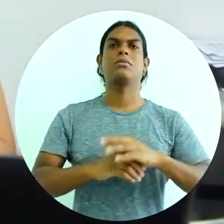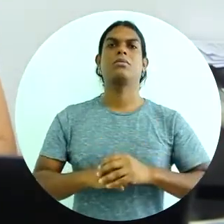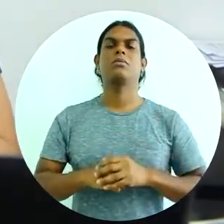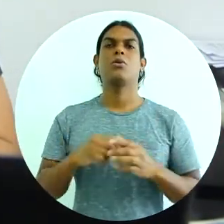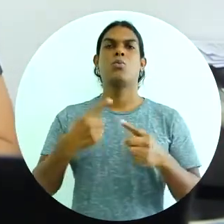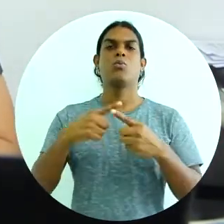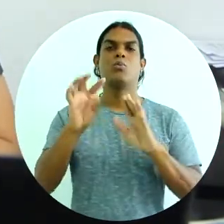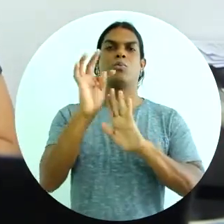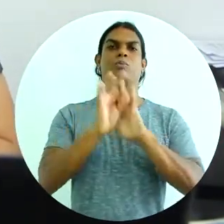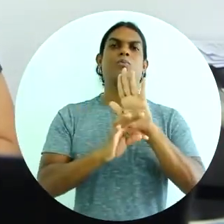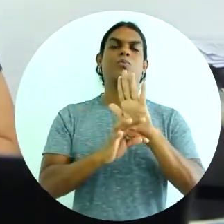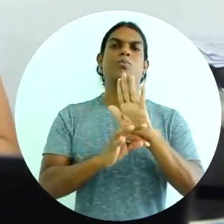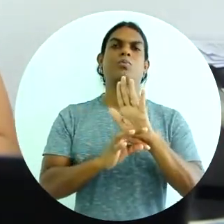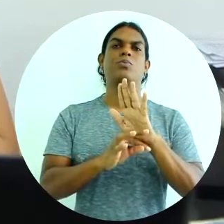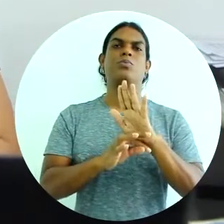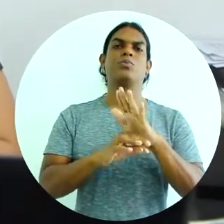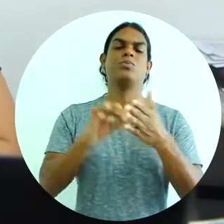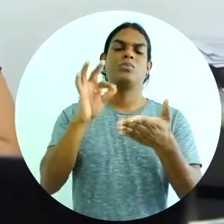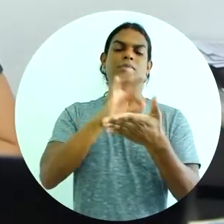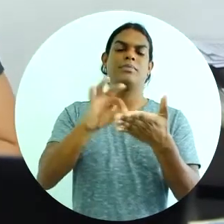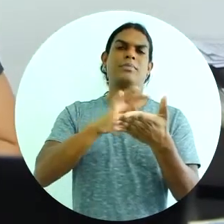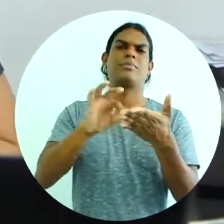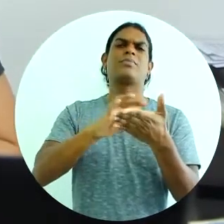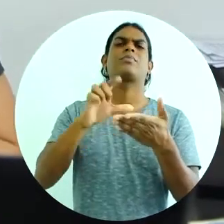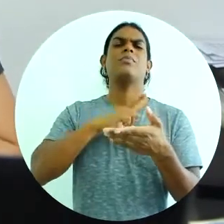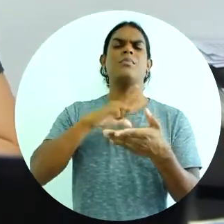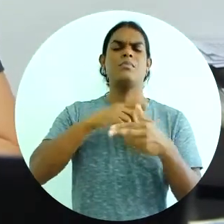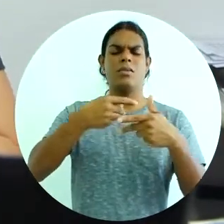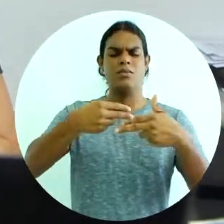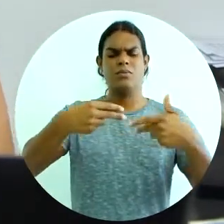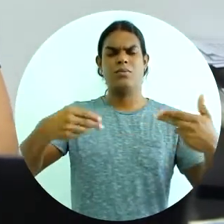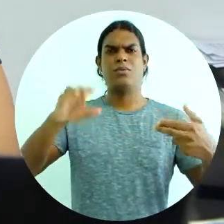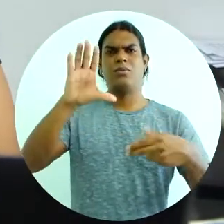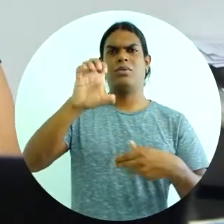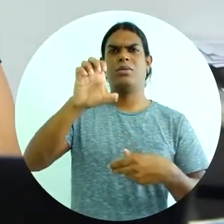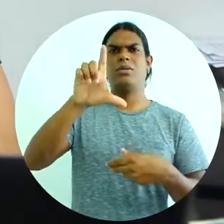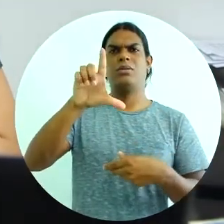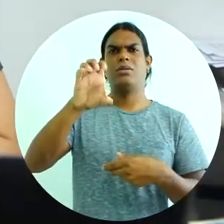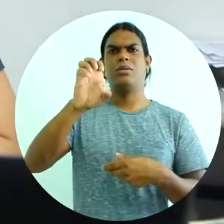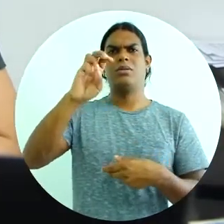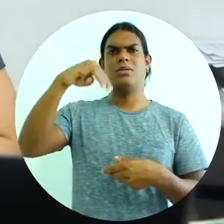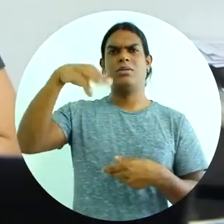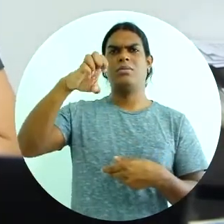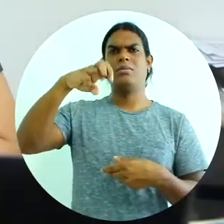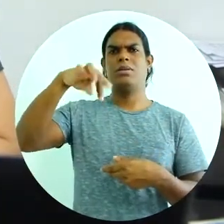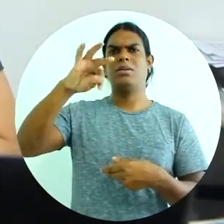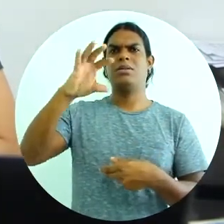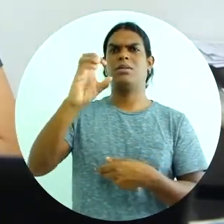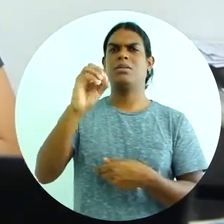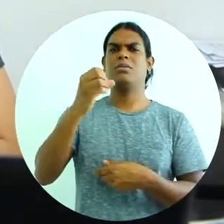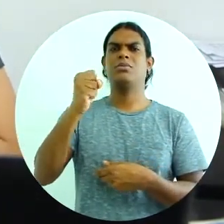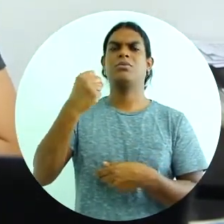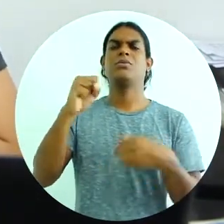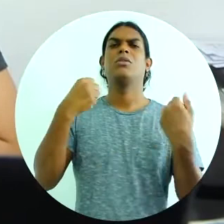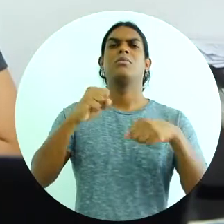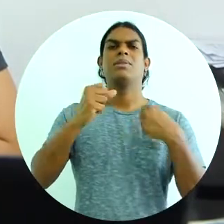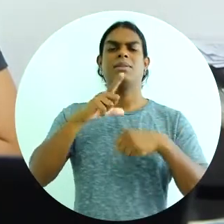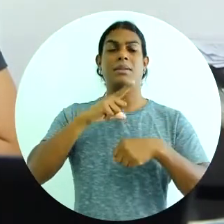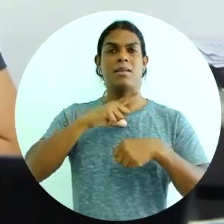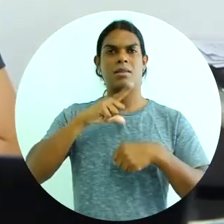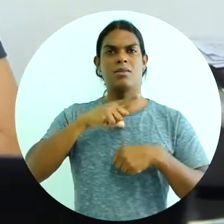texto escrito ele tem elementos dentro do próprio texto que tem que ser suficientes para que haja uma